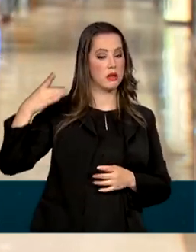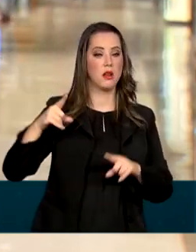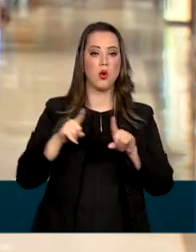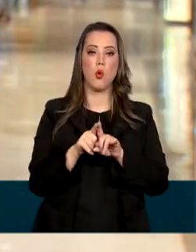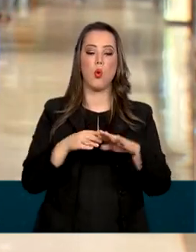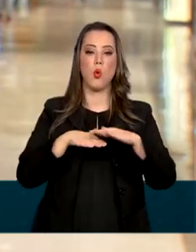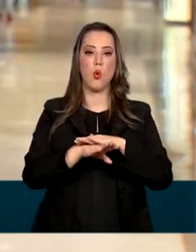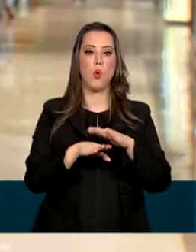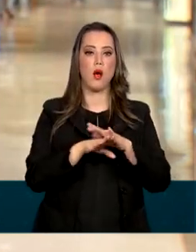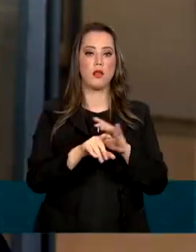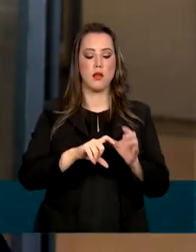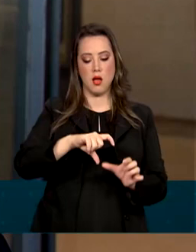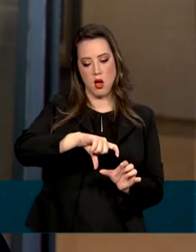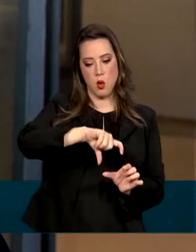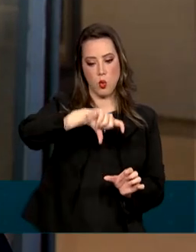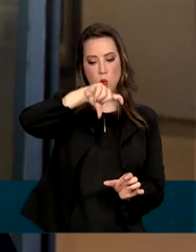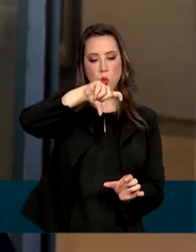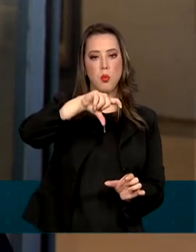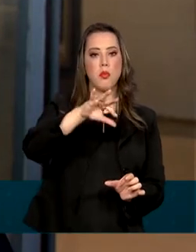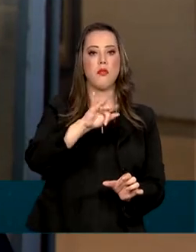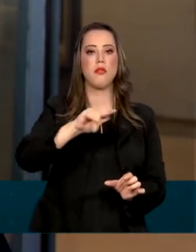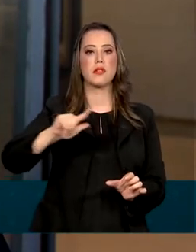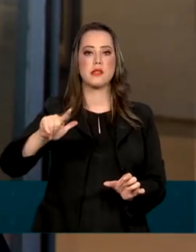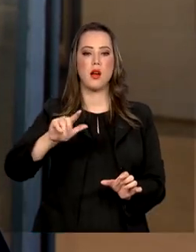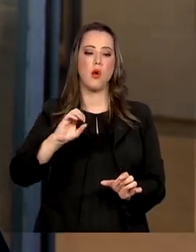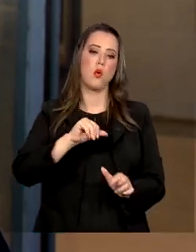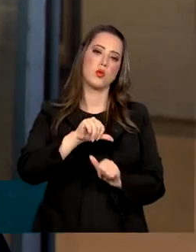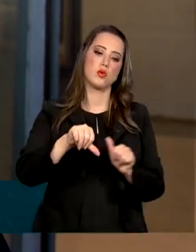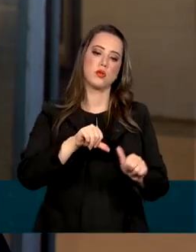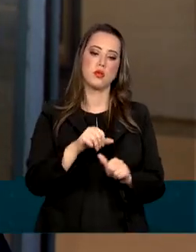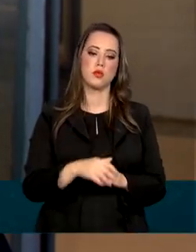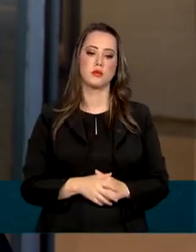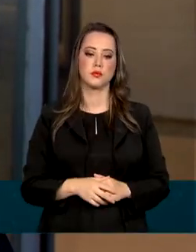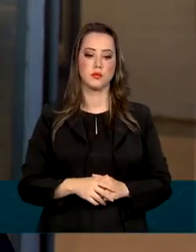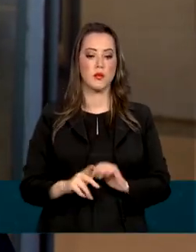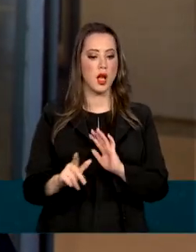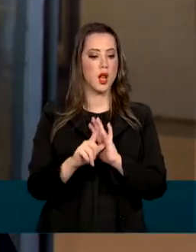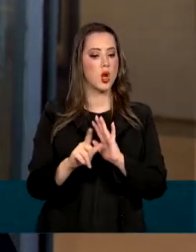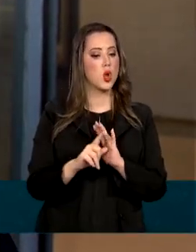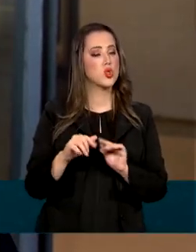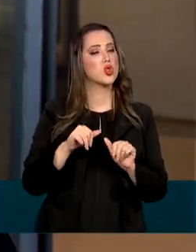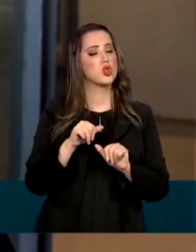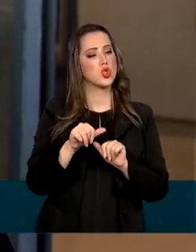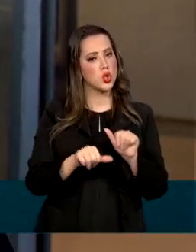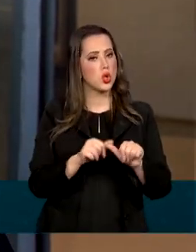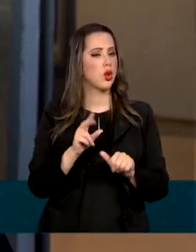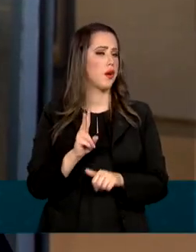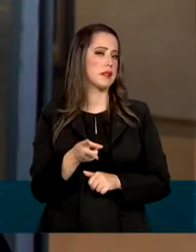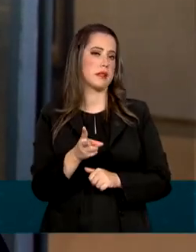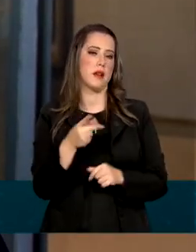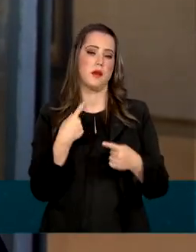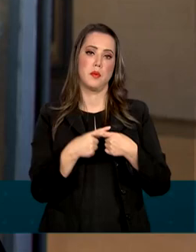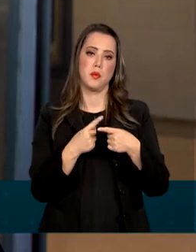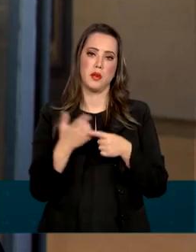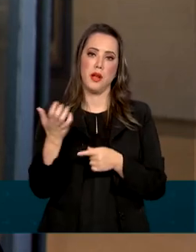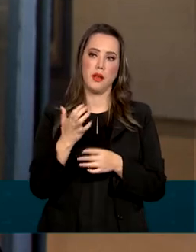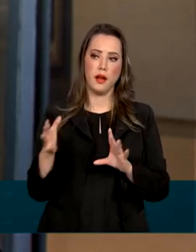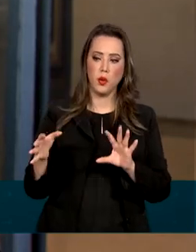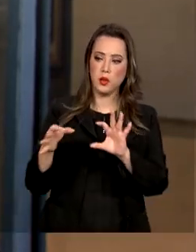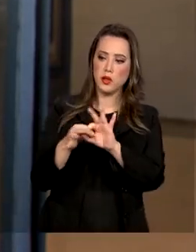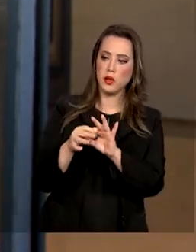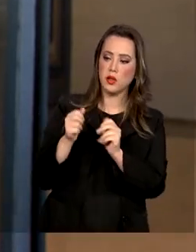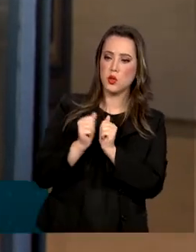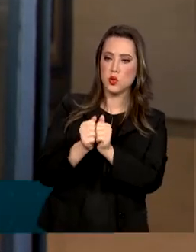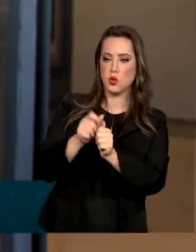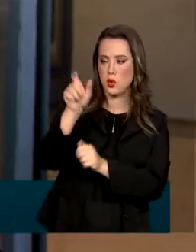fiscal ou cupom de troca. A loja faz questão de trocar porque ela quer manter um vínculo com